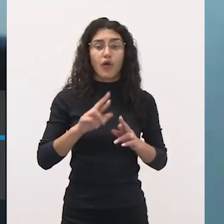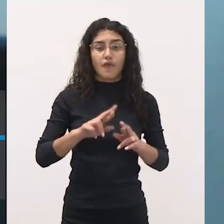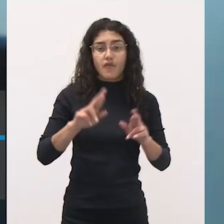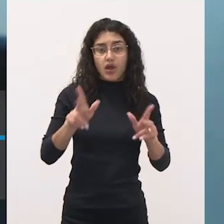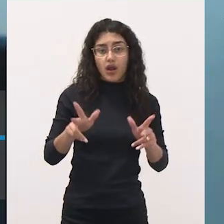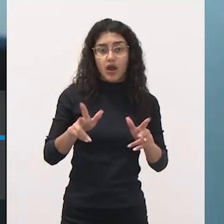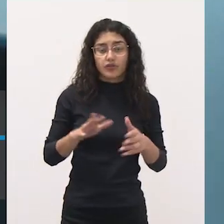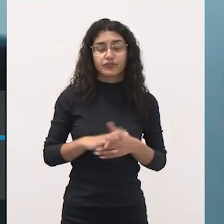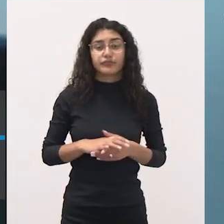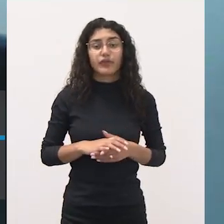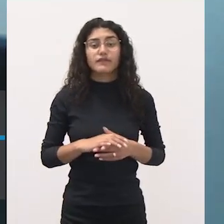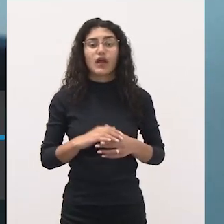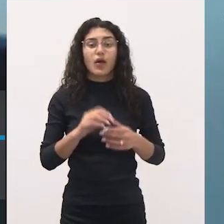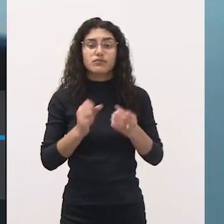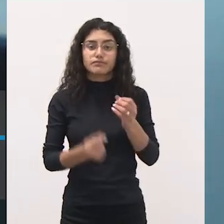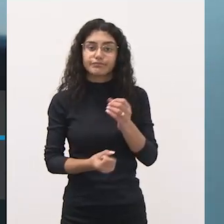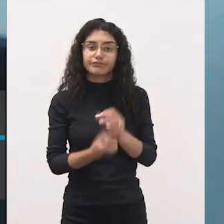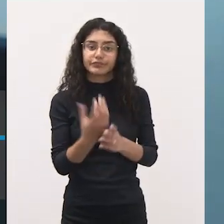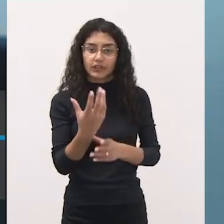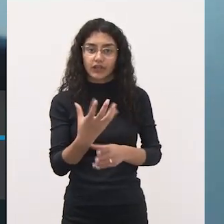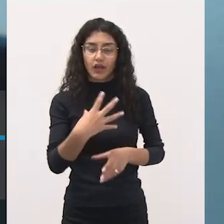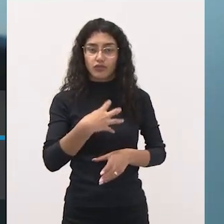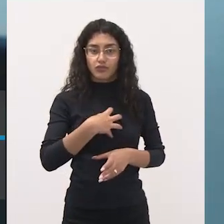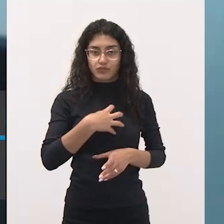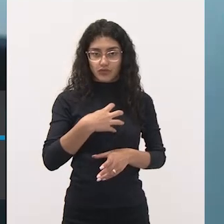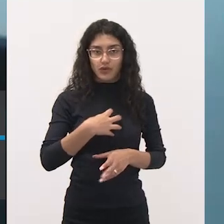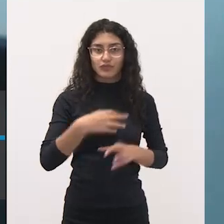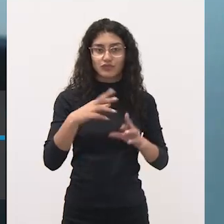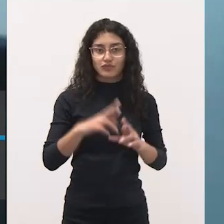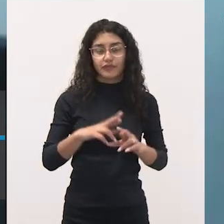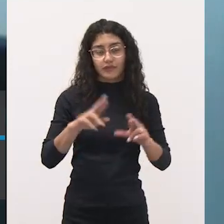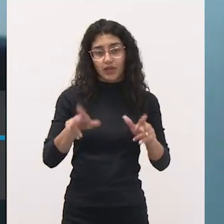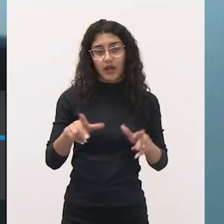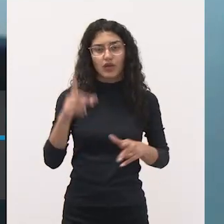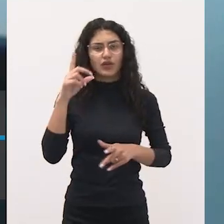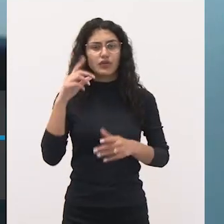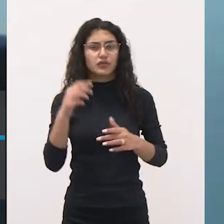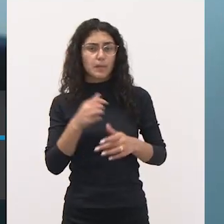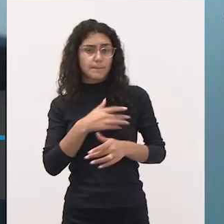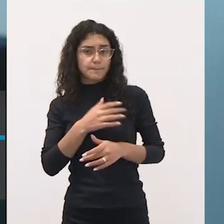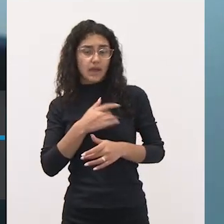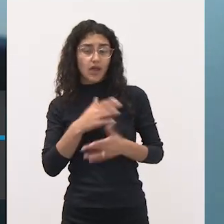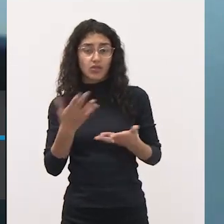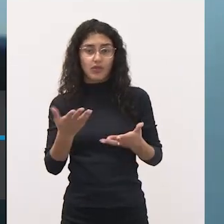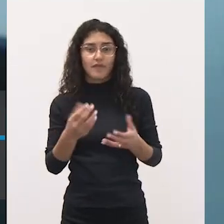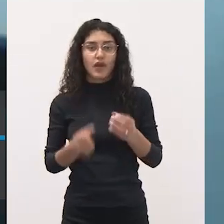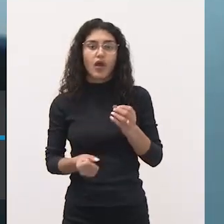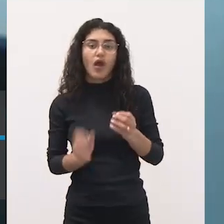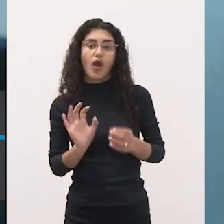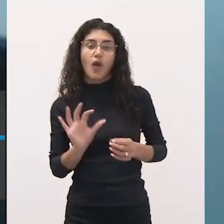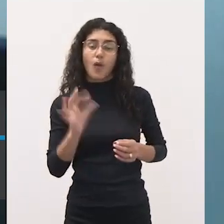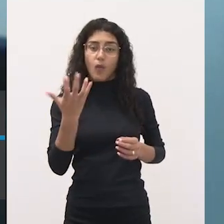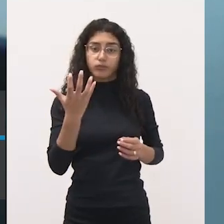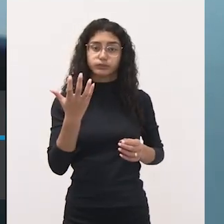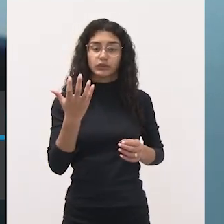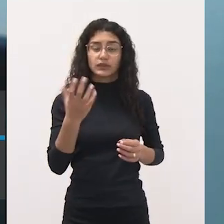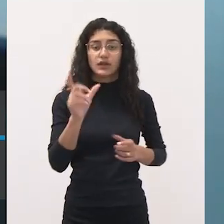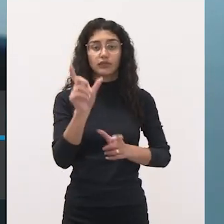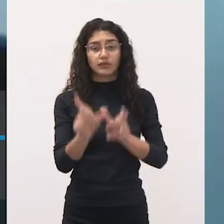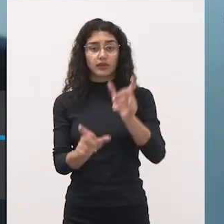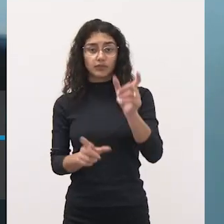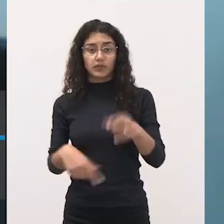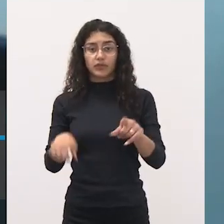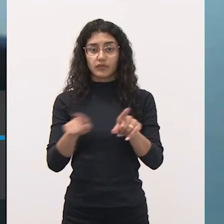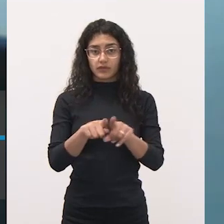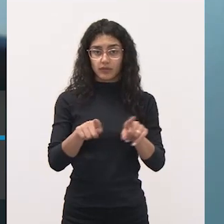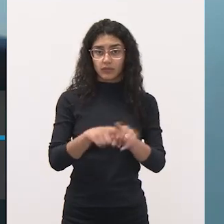vai criando as vulnerabilidades. E essas vulnerabilidades vão acontecendo também nas pessoas com